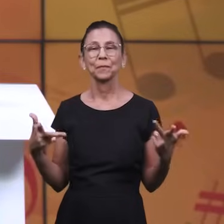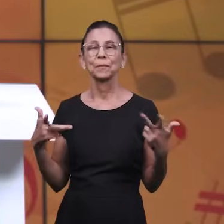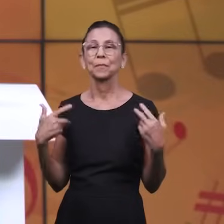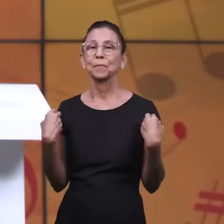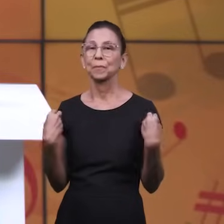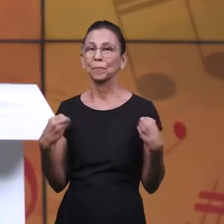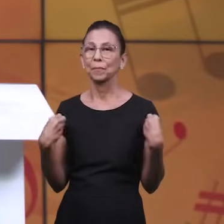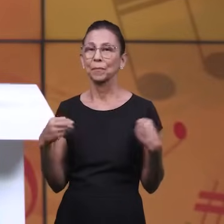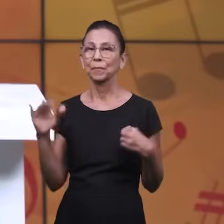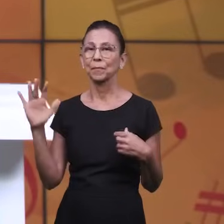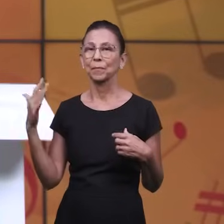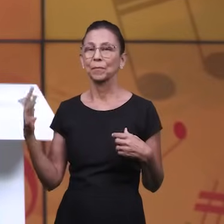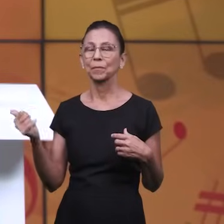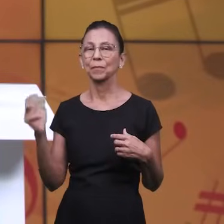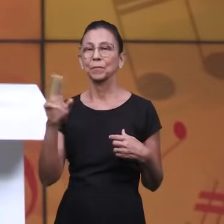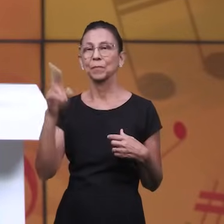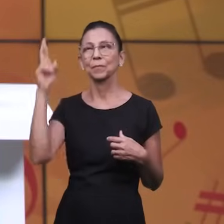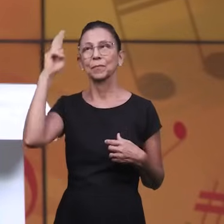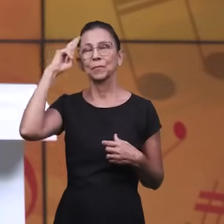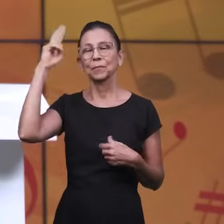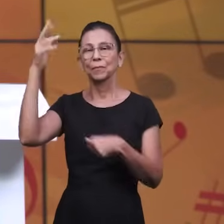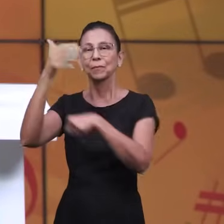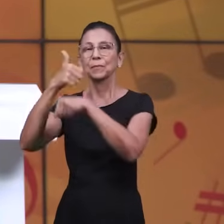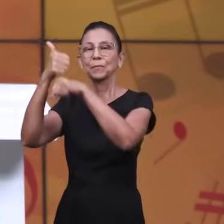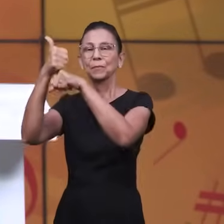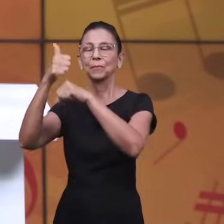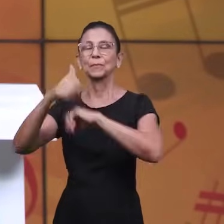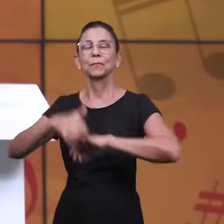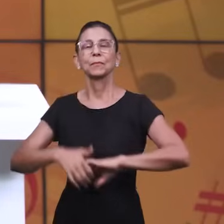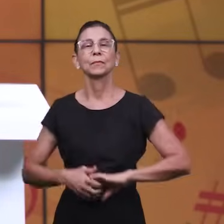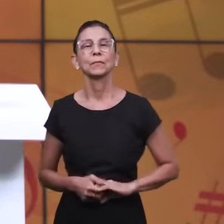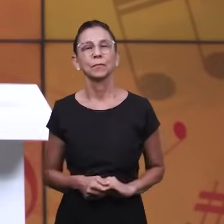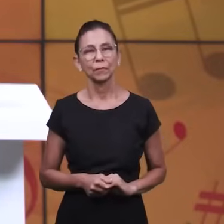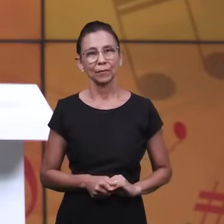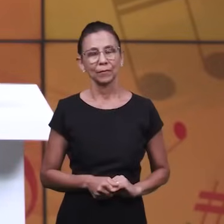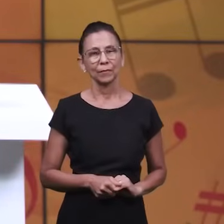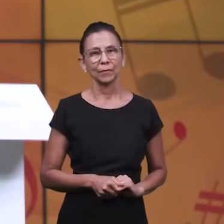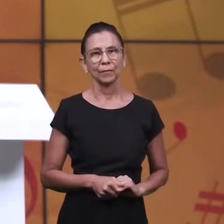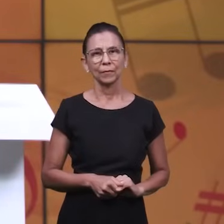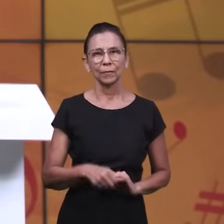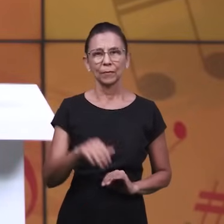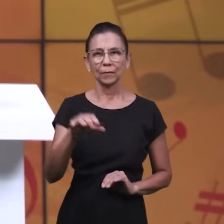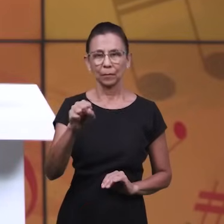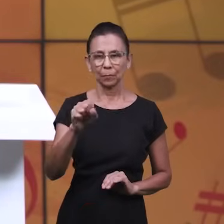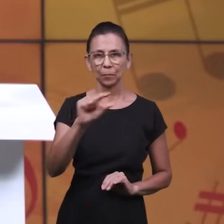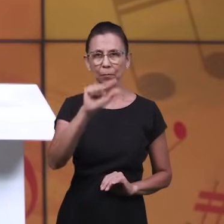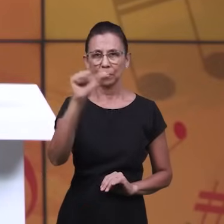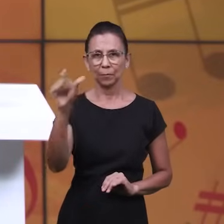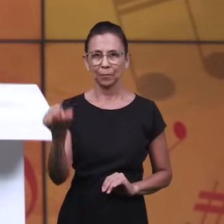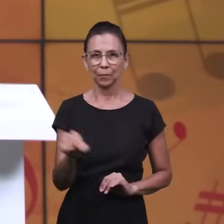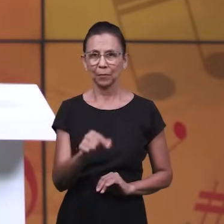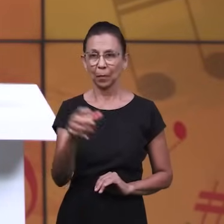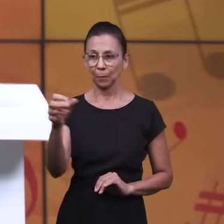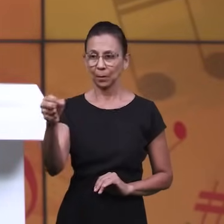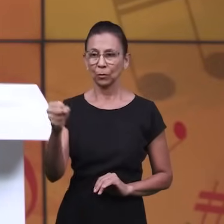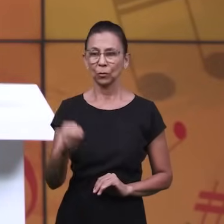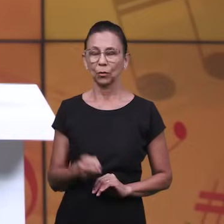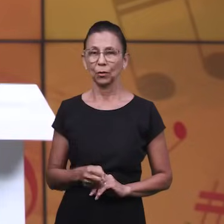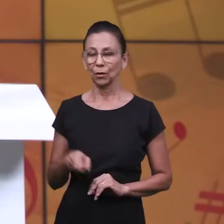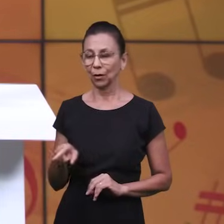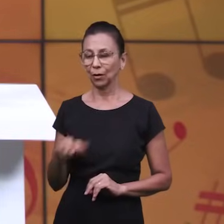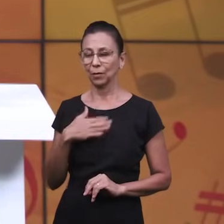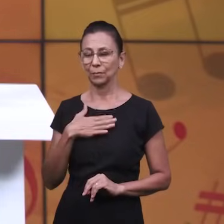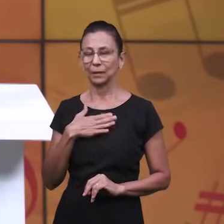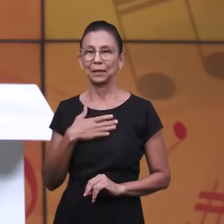digno de toda adoração. A sua meia-lua já está aí pertinho de você? A minha já está.